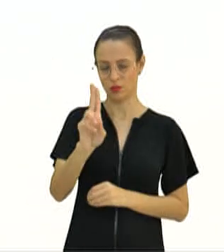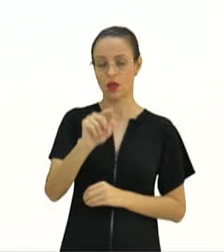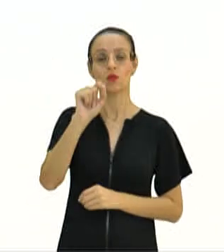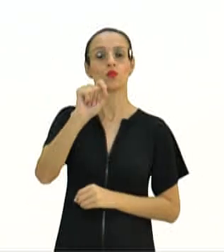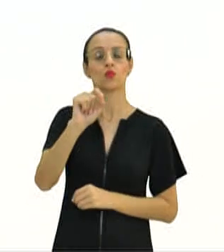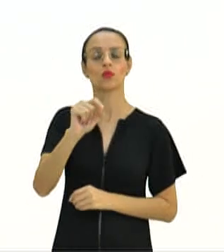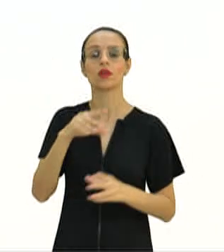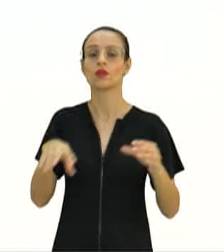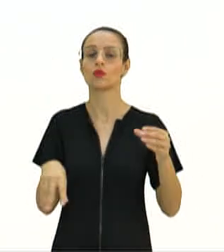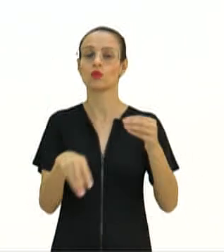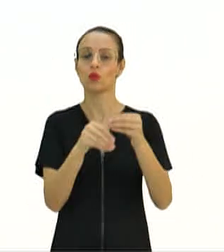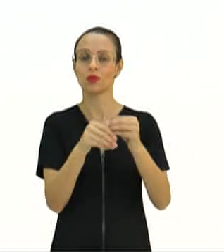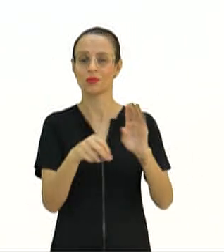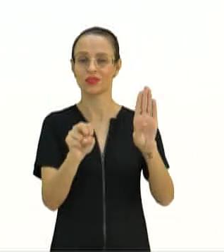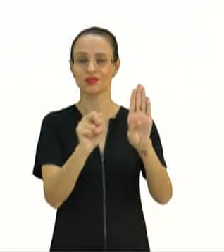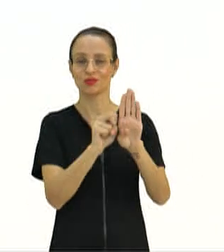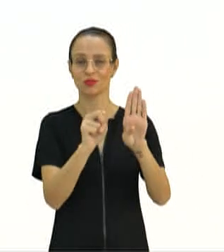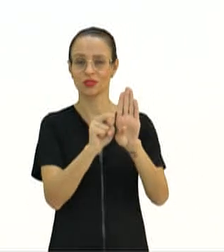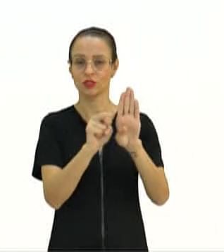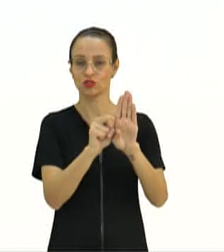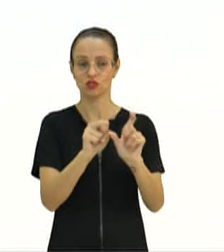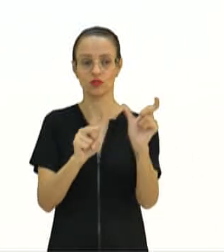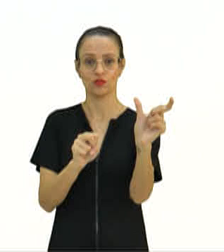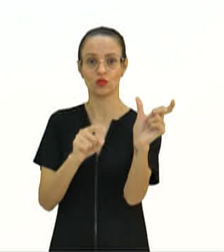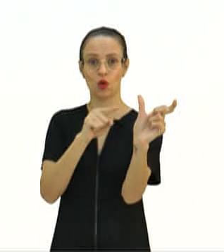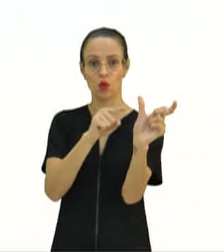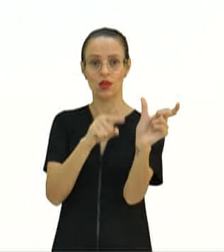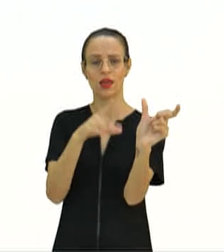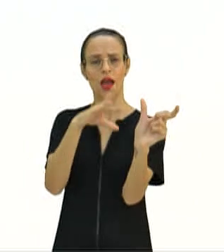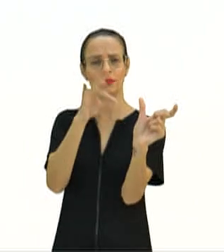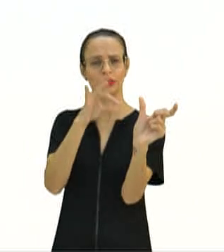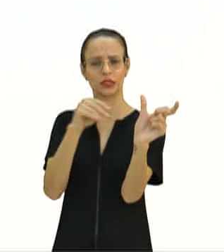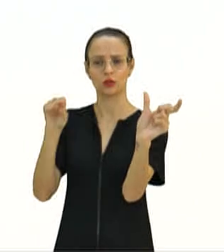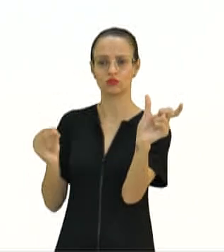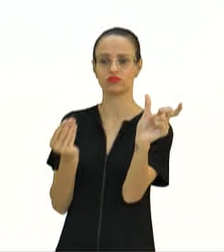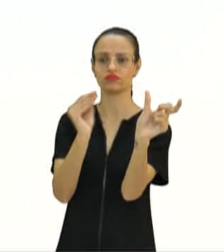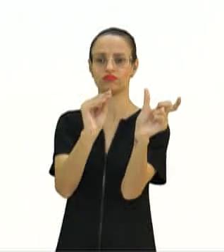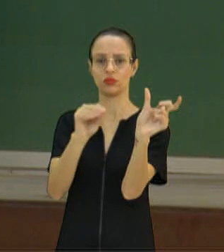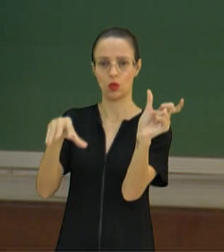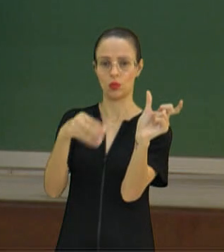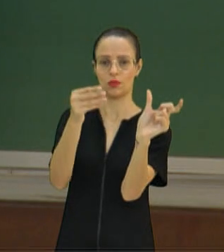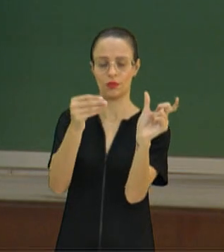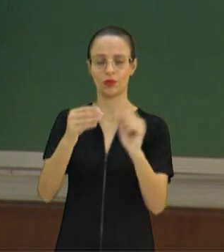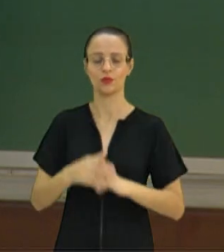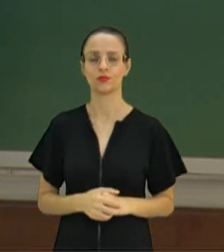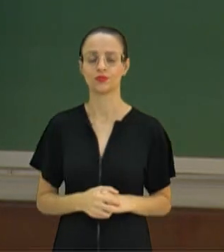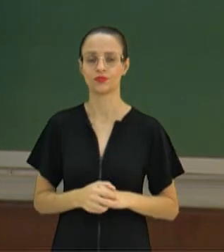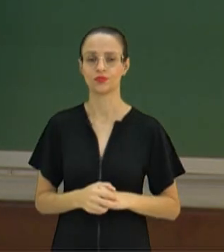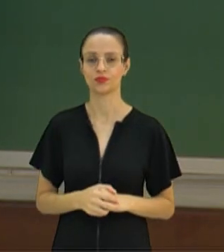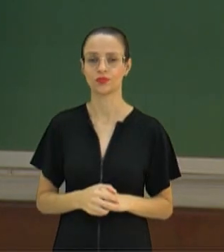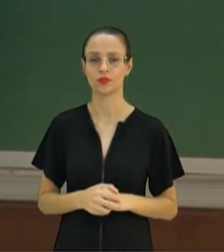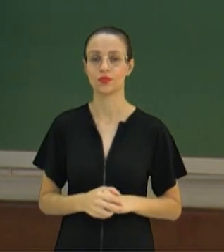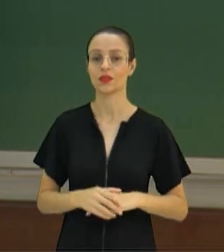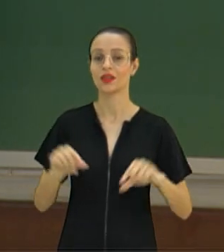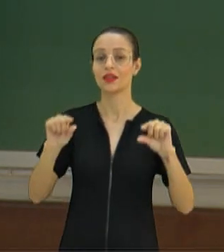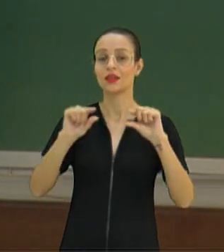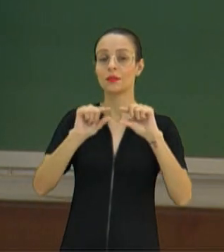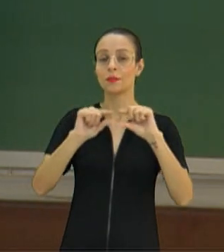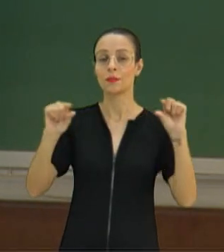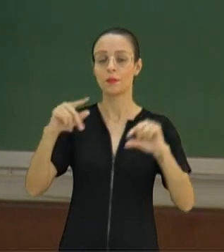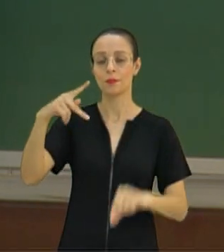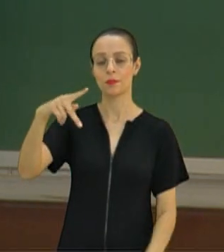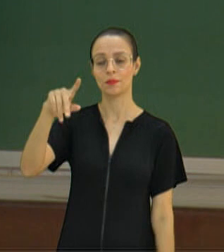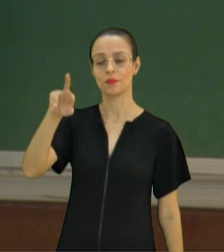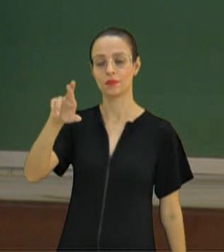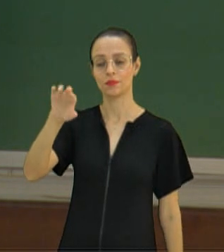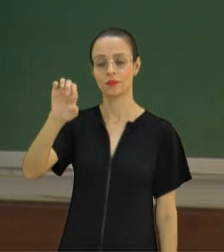vai completar um substantivo que é abstrato. E o predicativo, essa função sintática, é